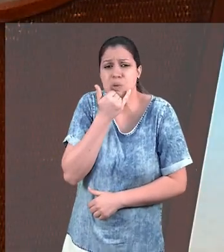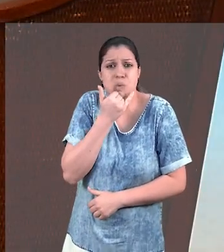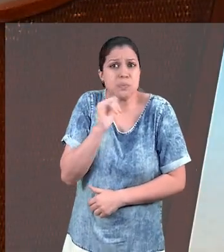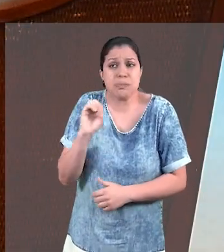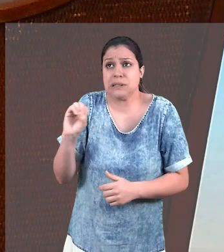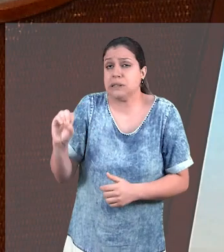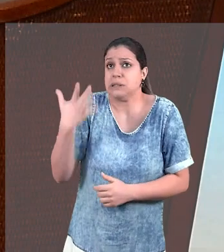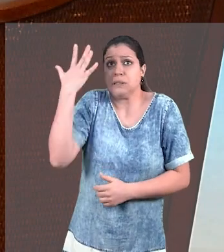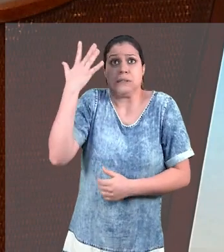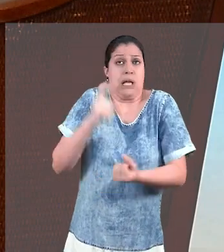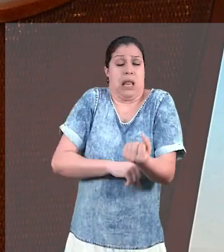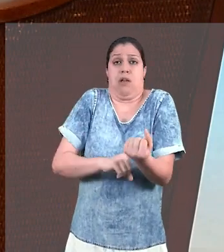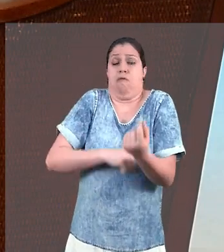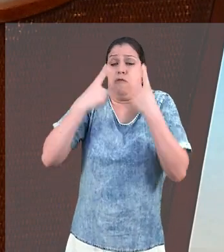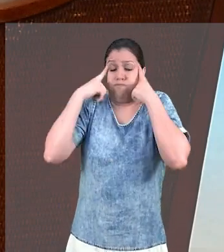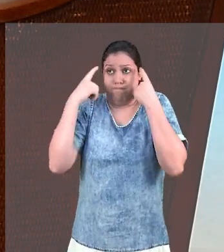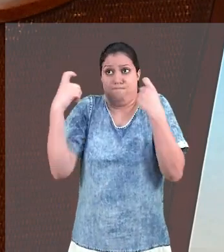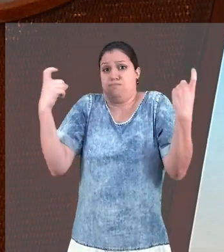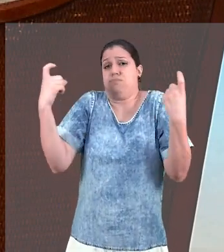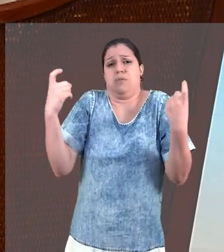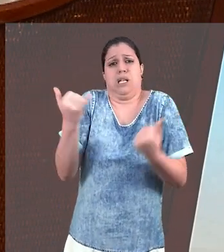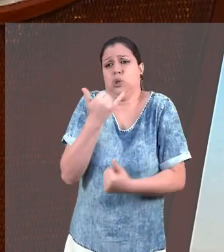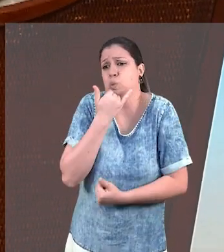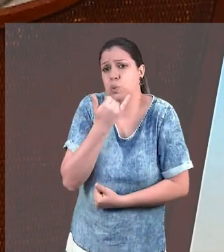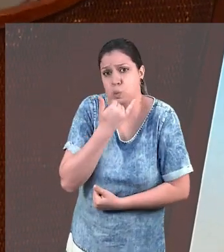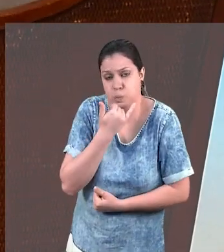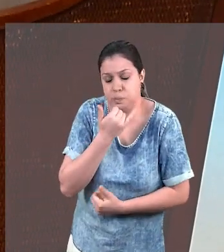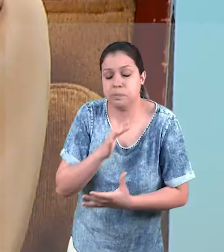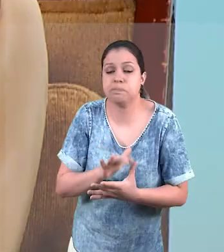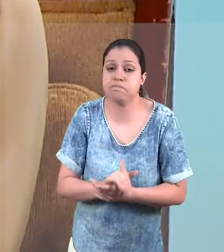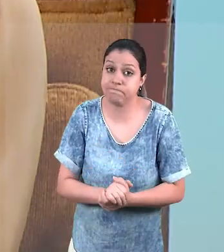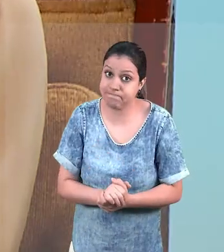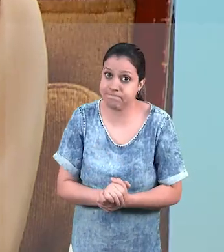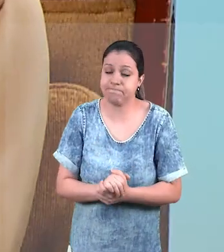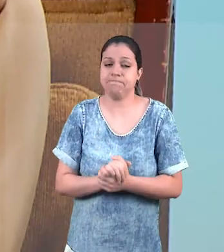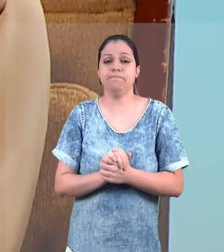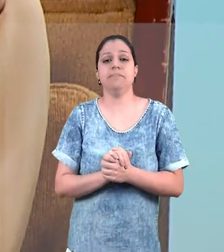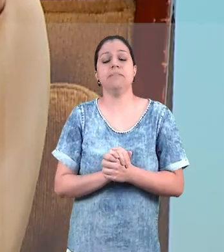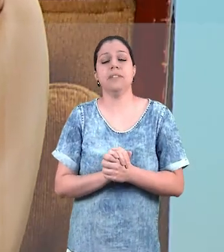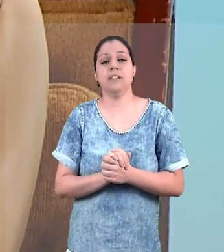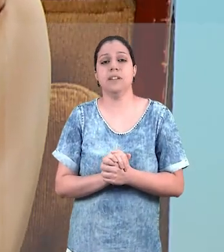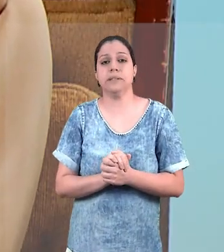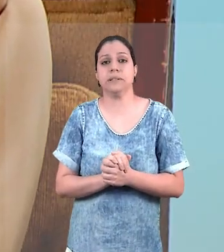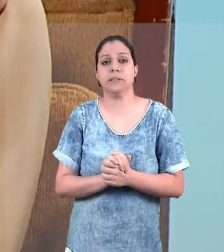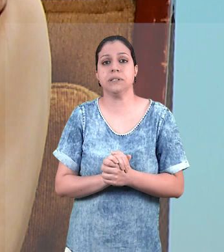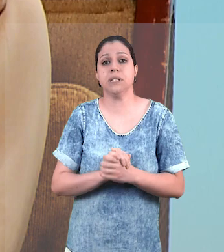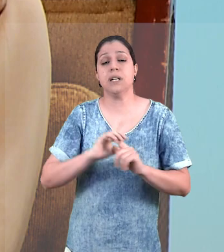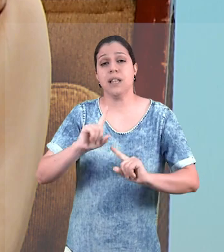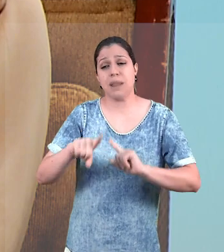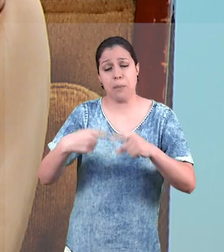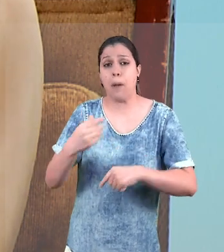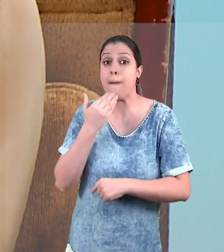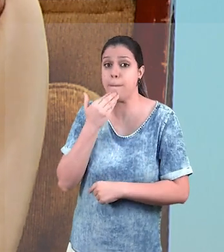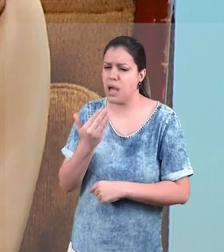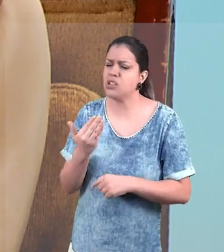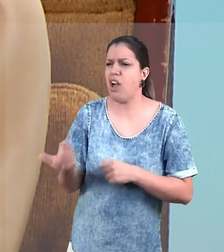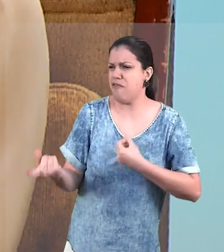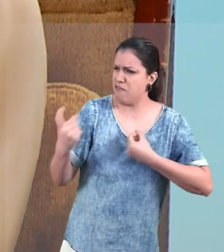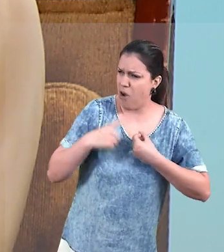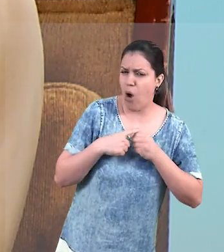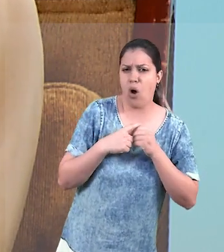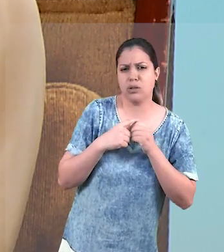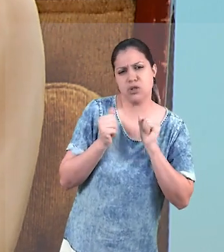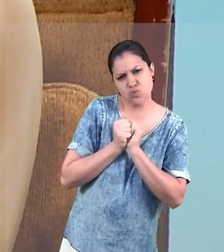só um impulso, um comando sem pensar, né? E aí eles pedem para a